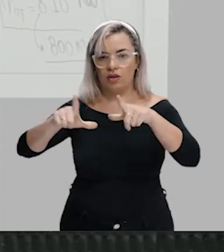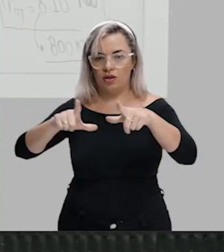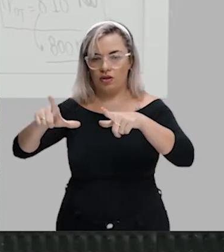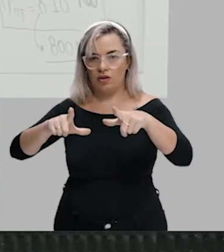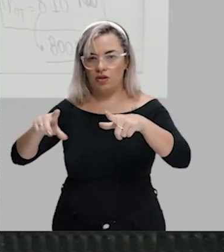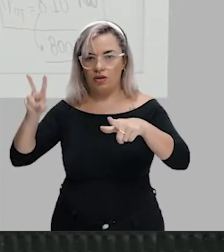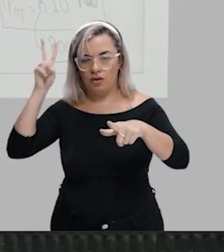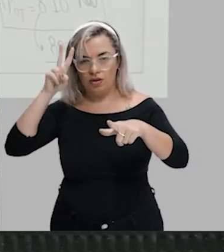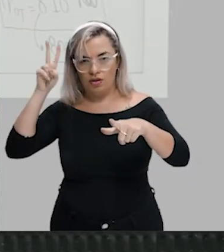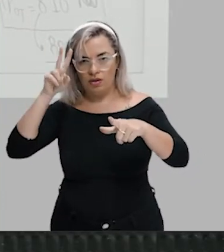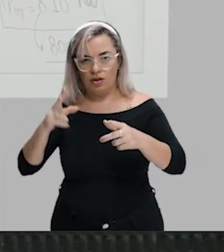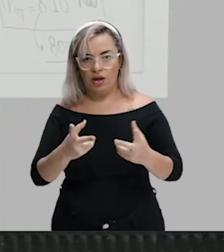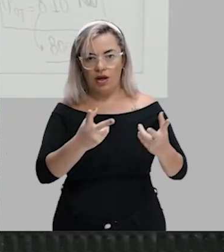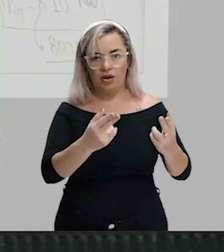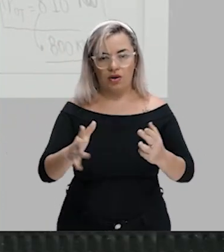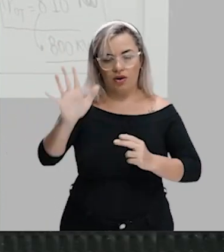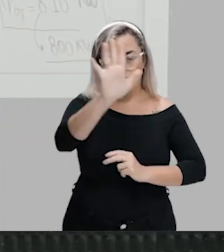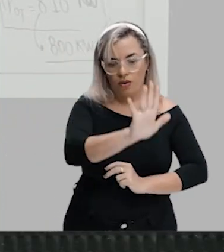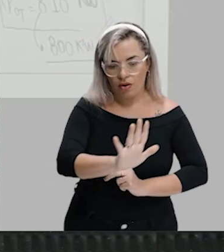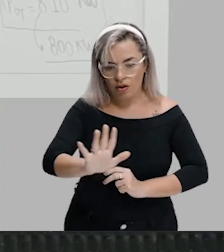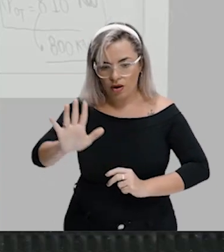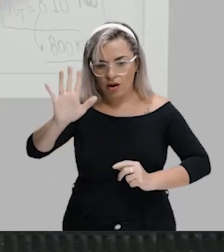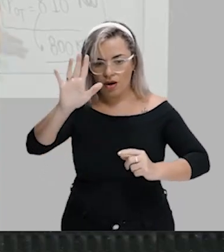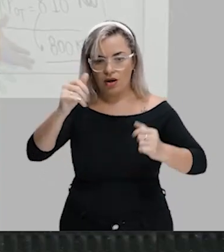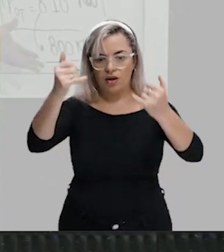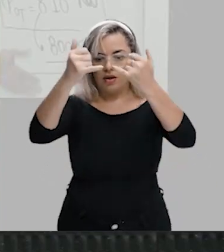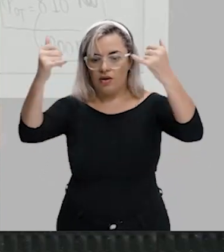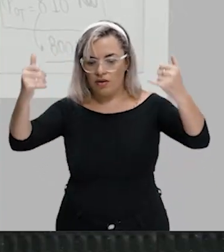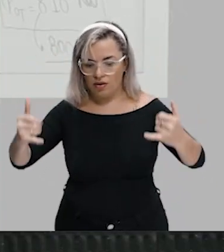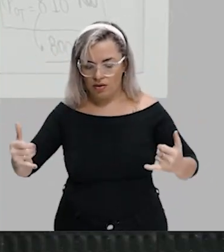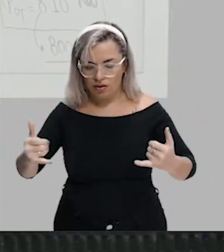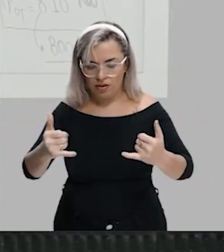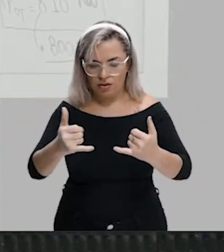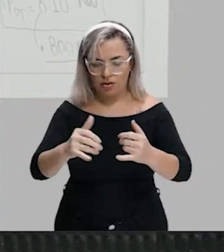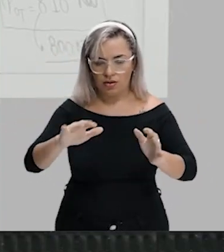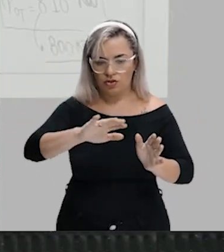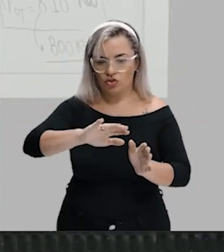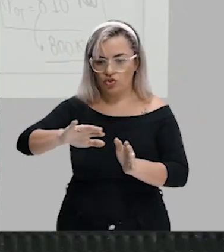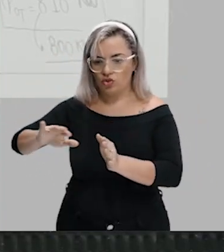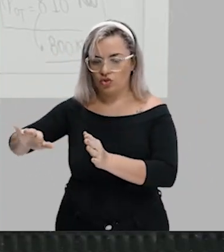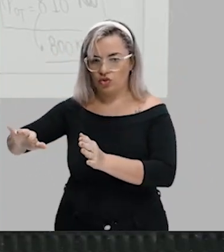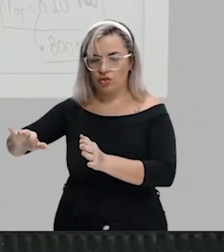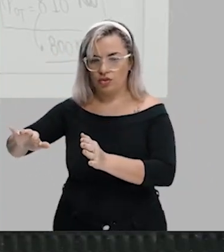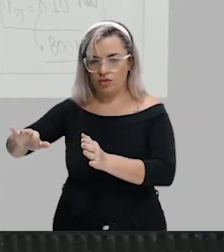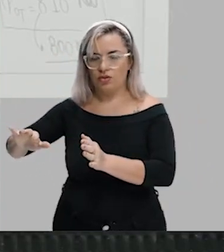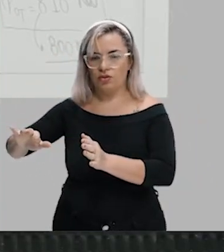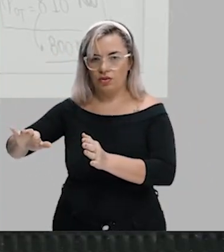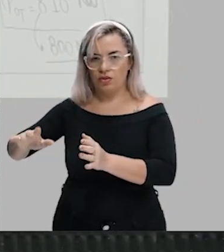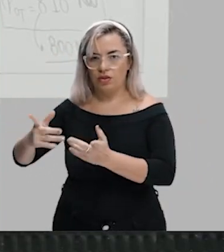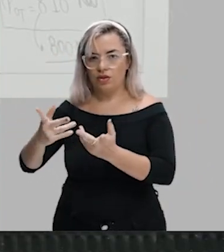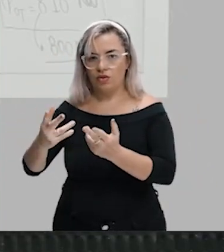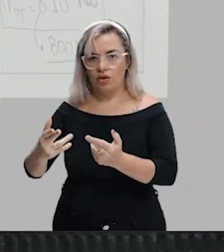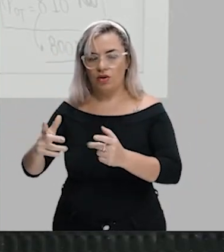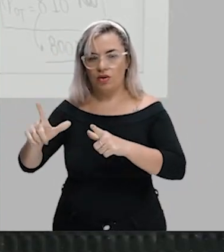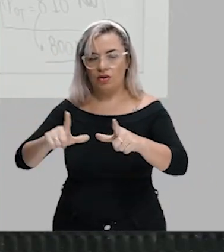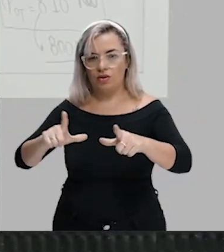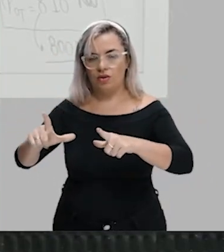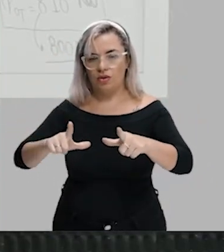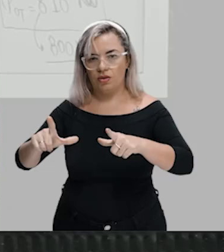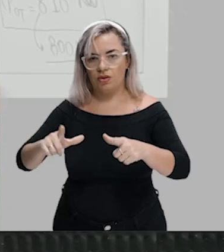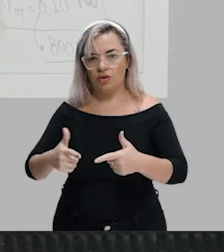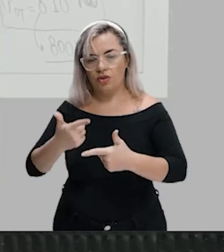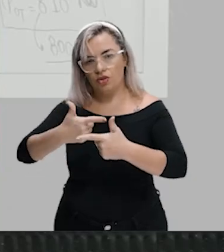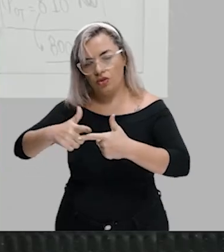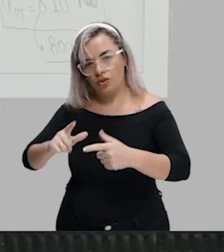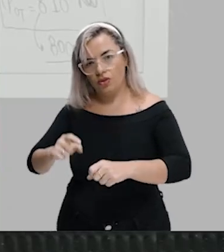a área, né, do meu gráfico, né, da figura formada. Tira-se a área, né, essa área é igual ao trabalho, divide-se pelo